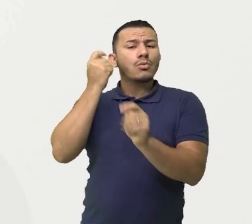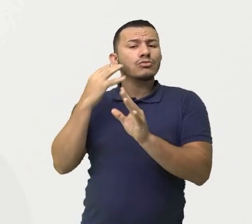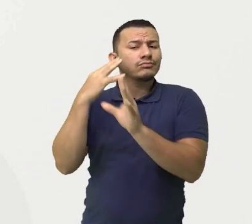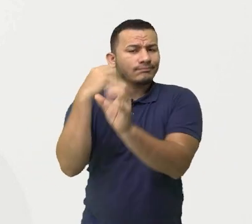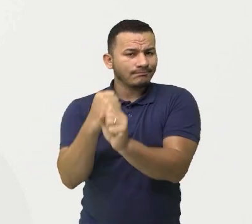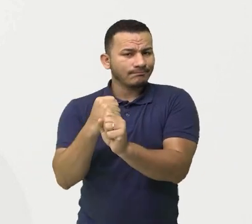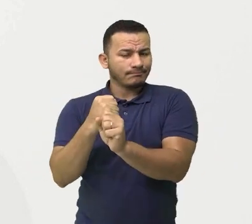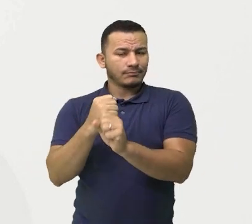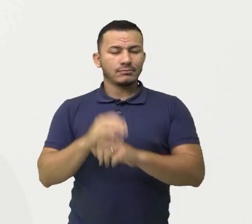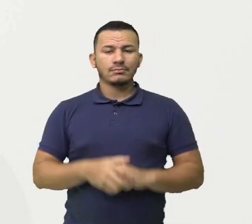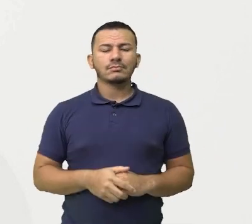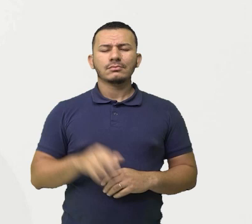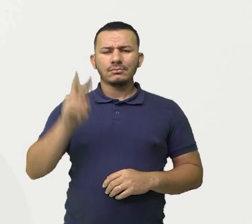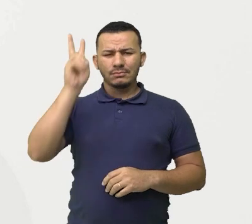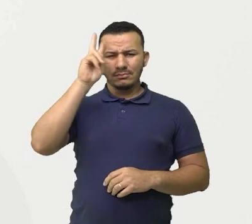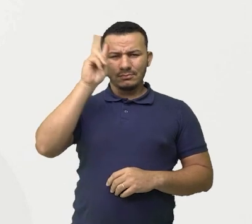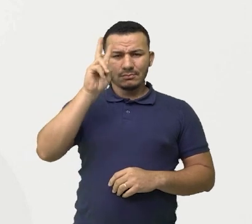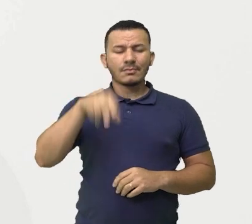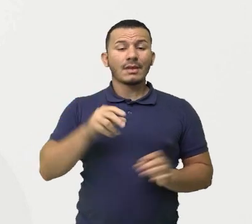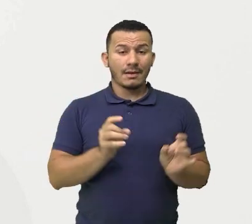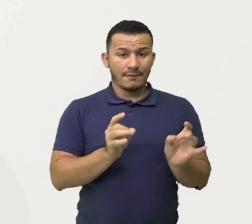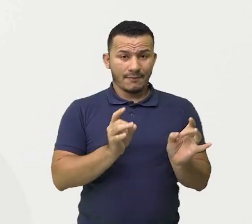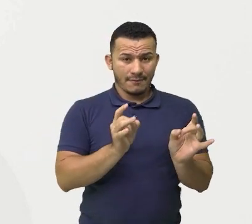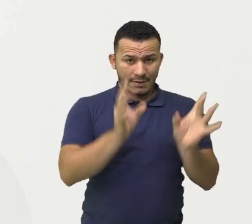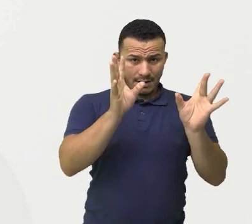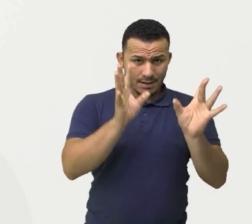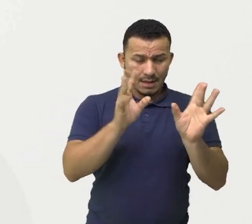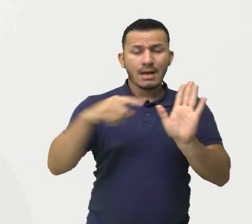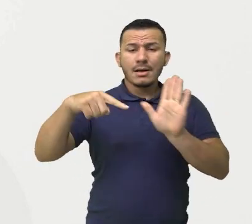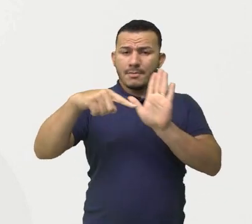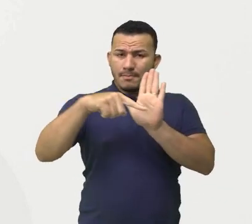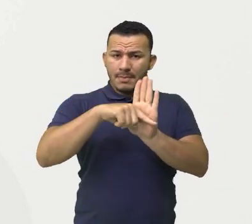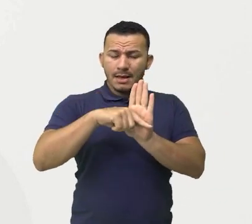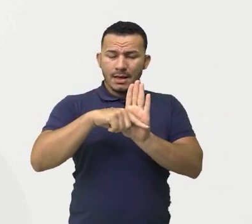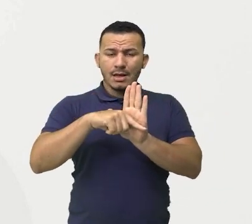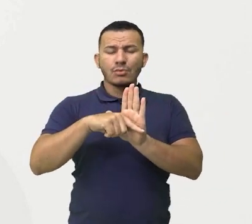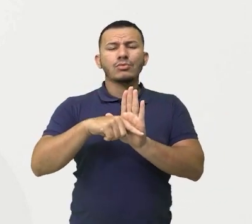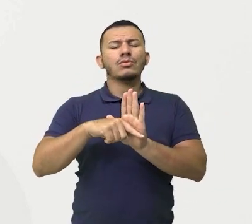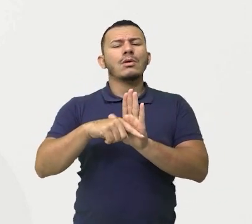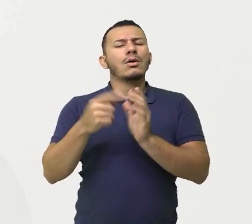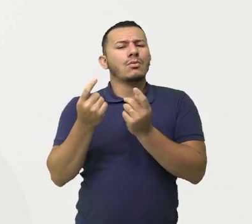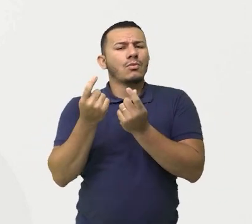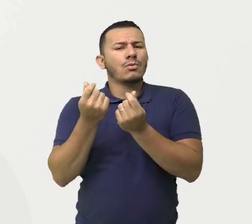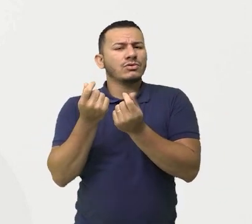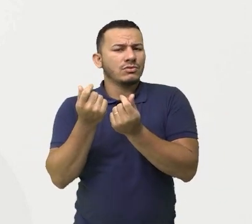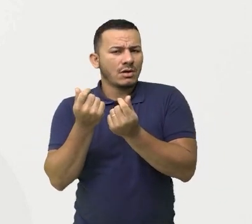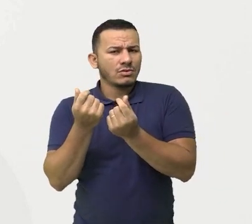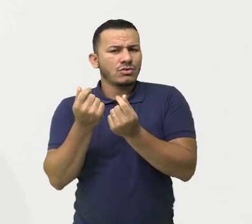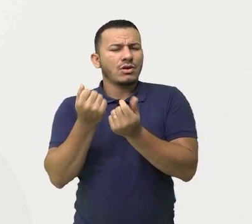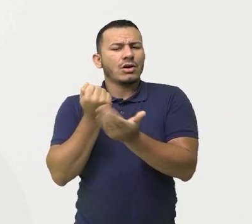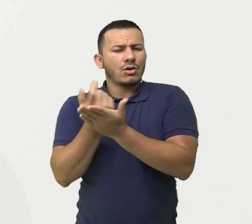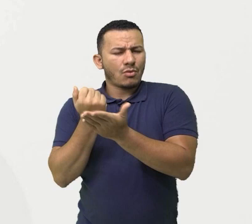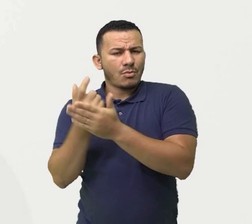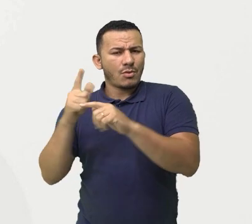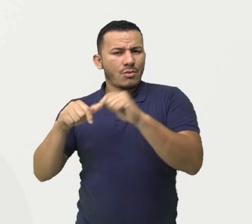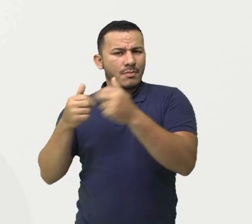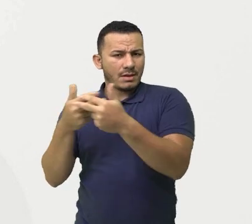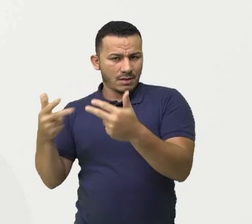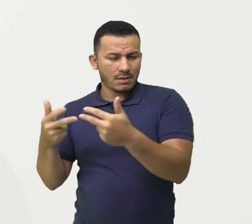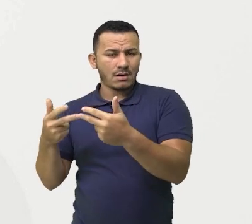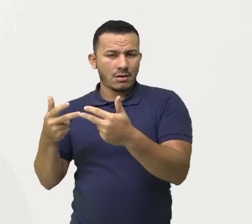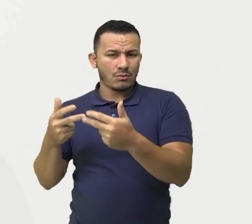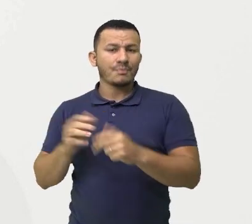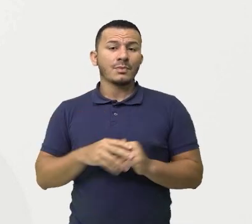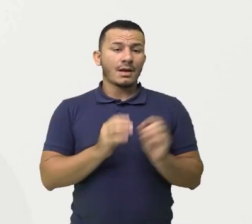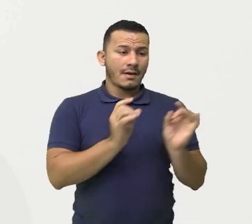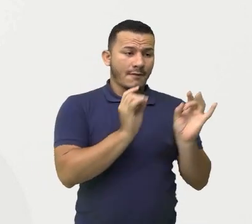é sempre o valor da venda menos o valor do custo, tá legal? Isso para todos os bolos, a ideia é essa. Valor